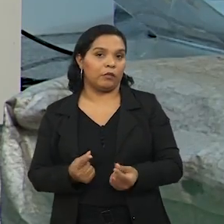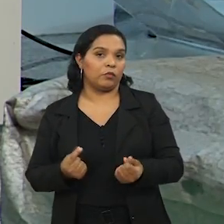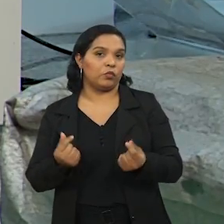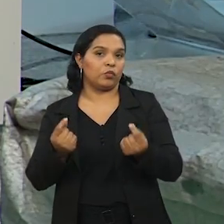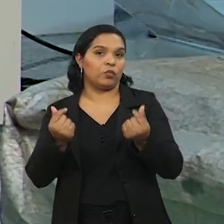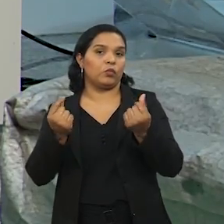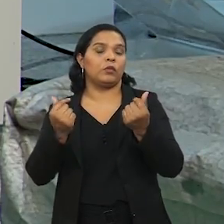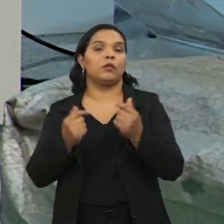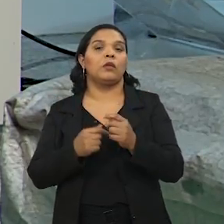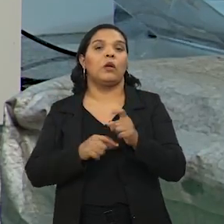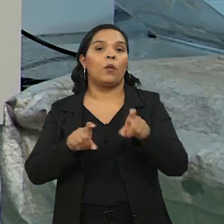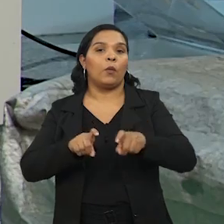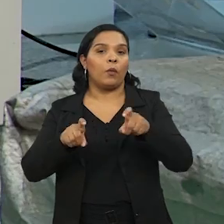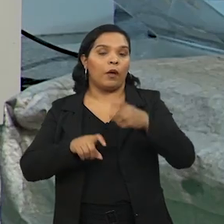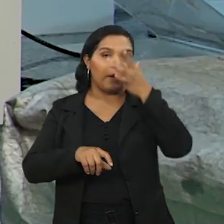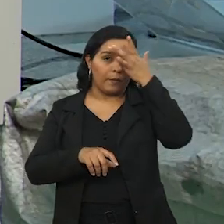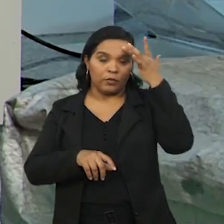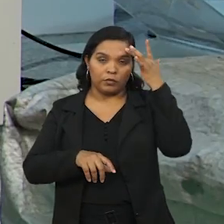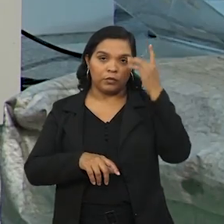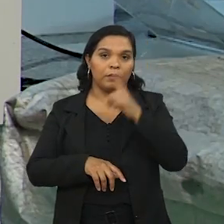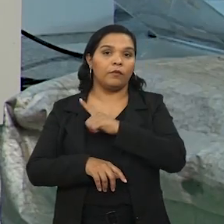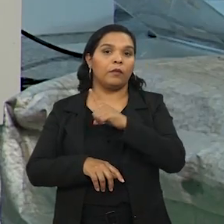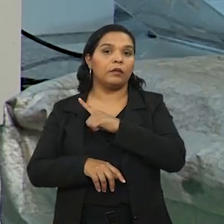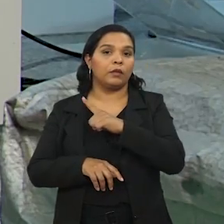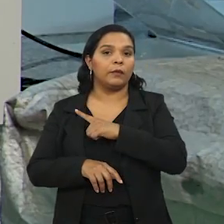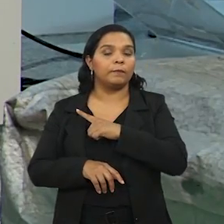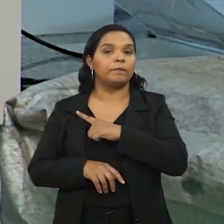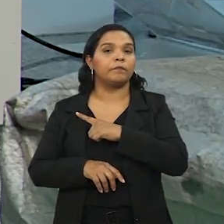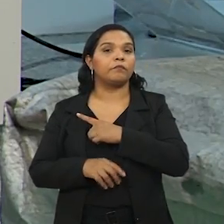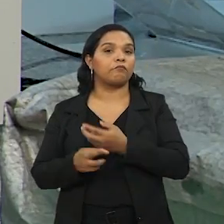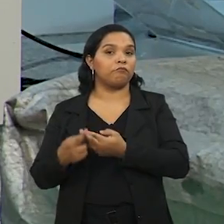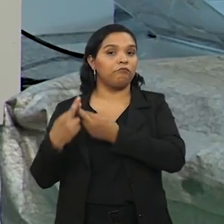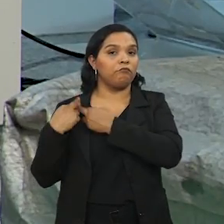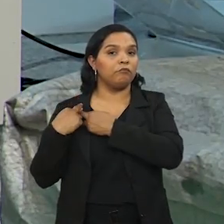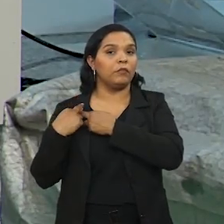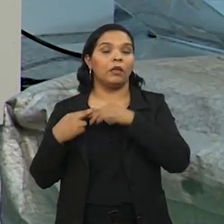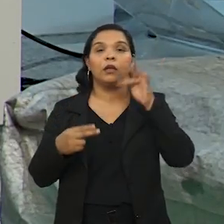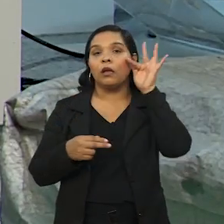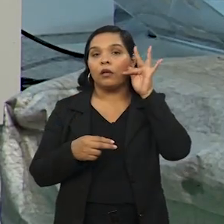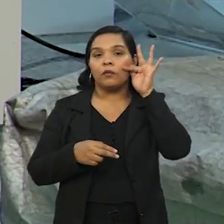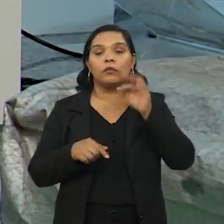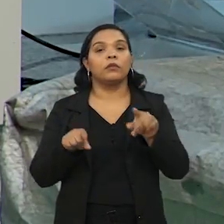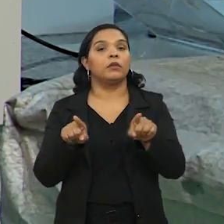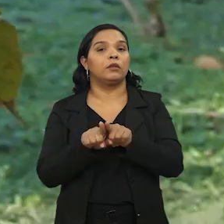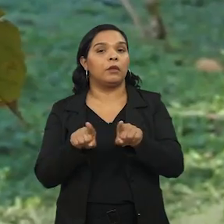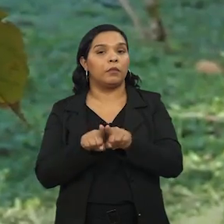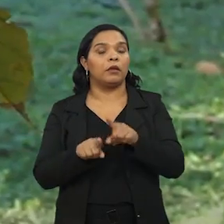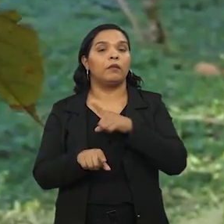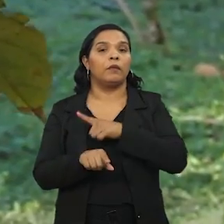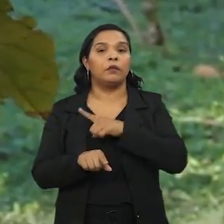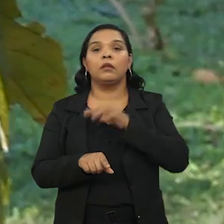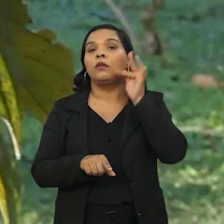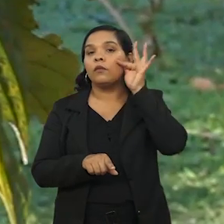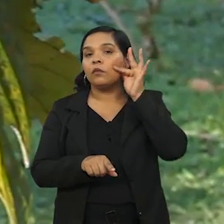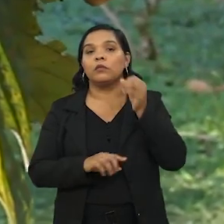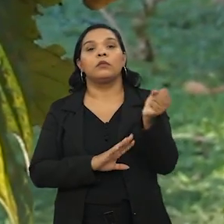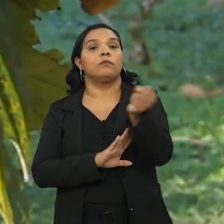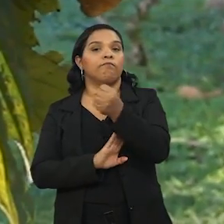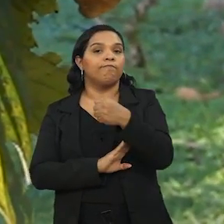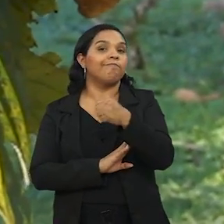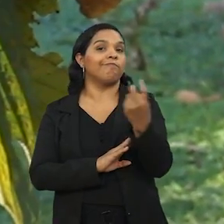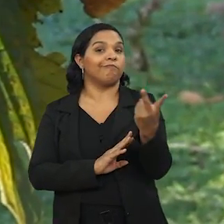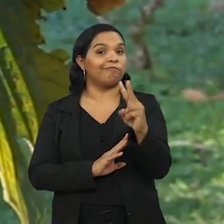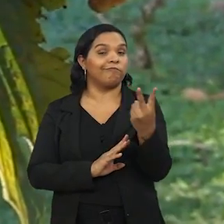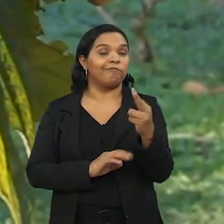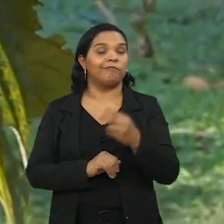Então o produtor vai ter ali, ao invés de ter frutos somente para a indústria da polpa de fruta, vai ter frutos também para a